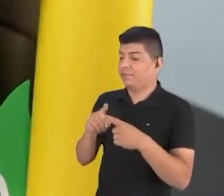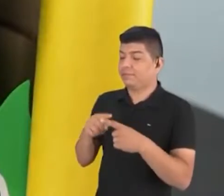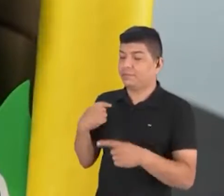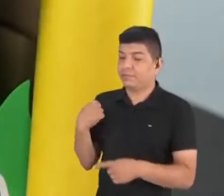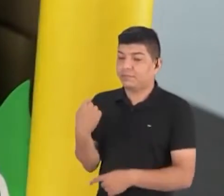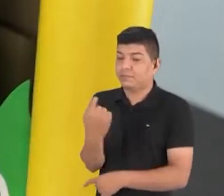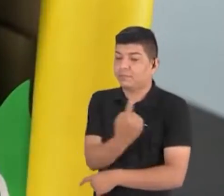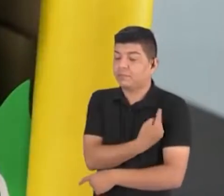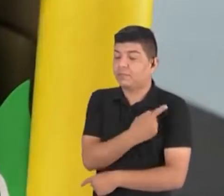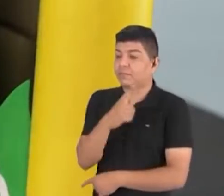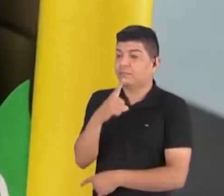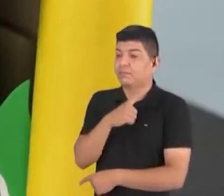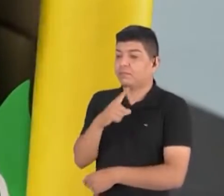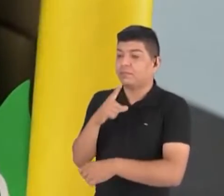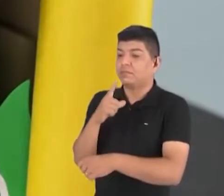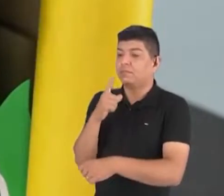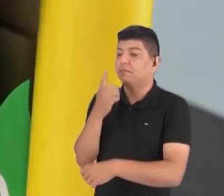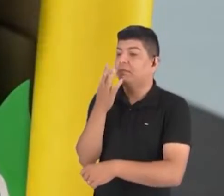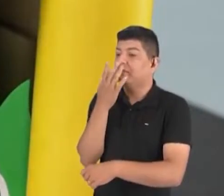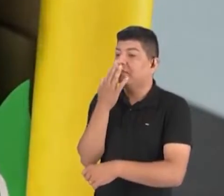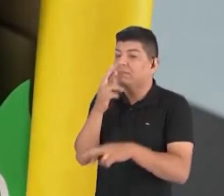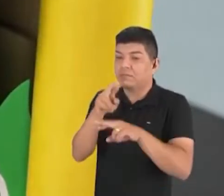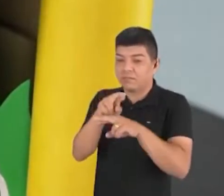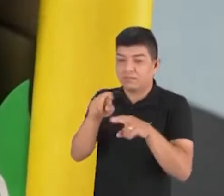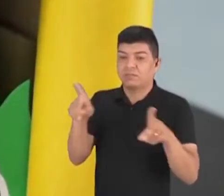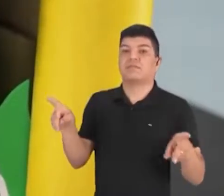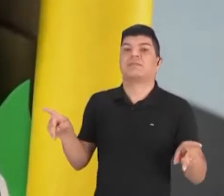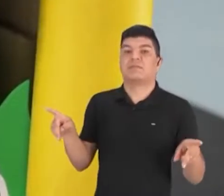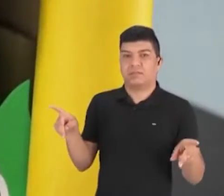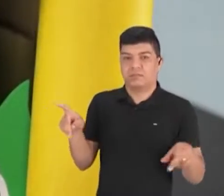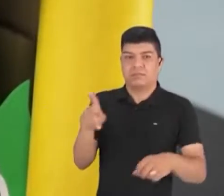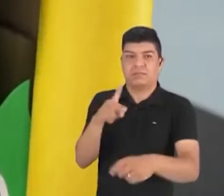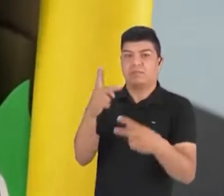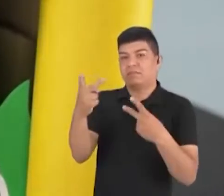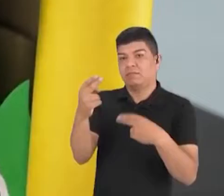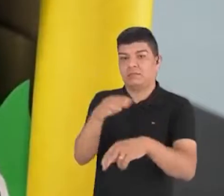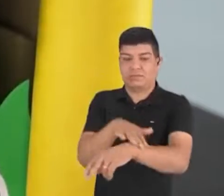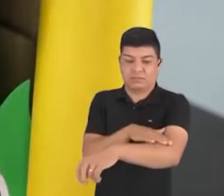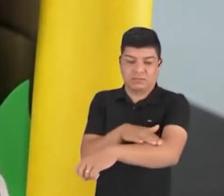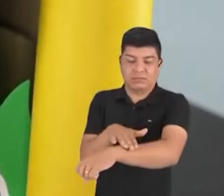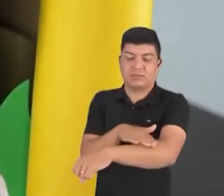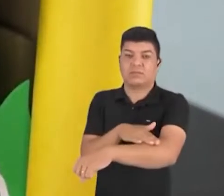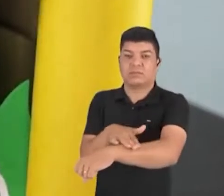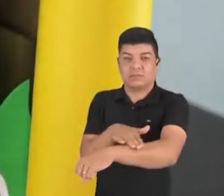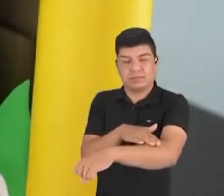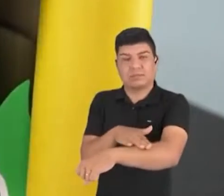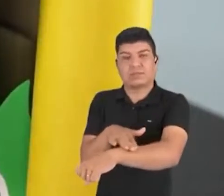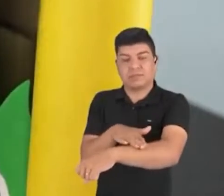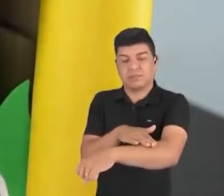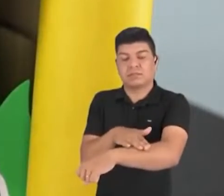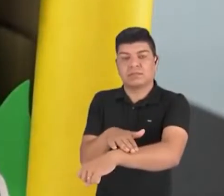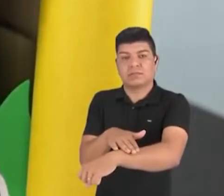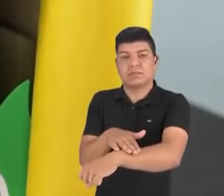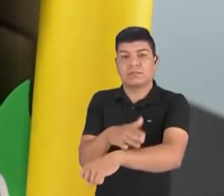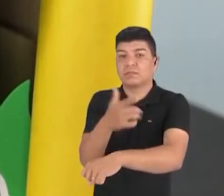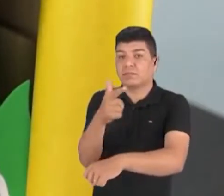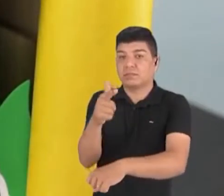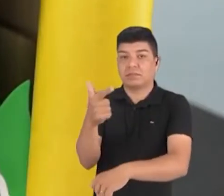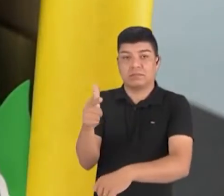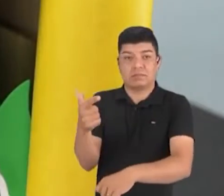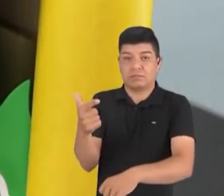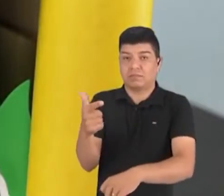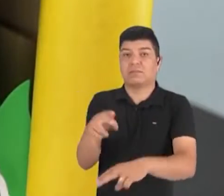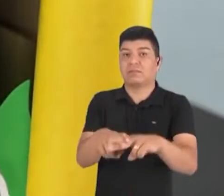nós temos cores diferentes da pele isso mesmo então não